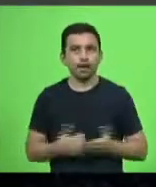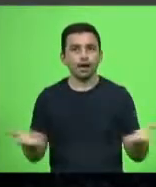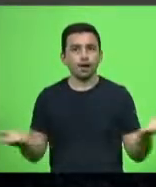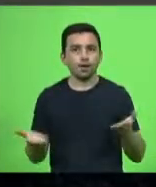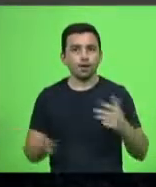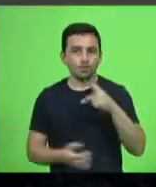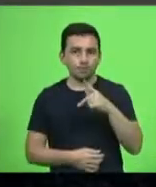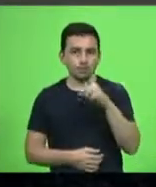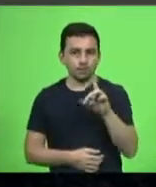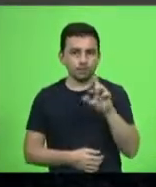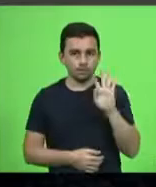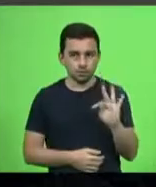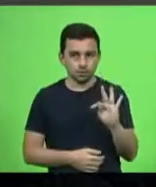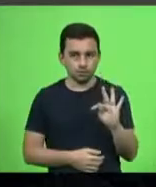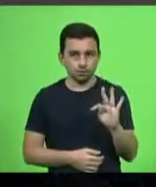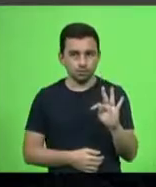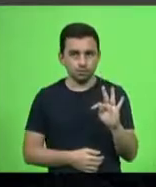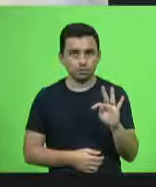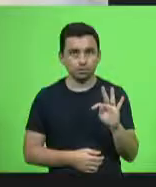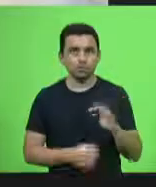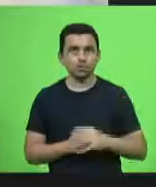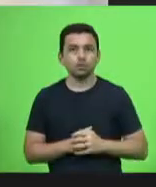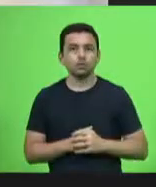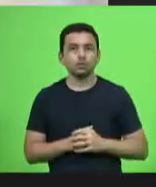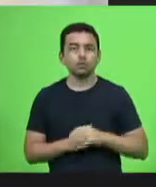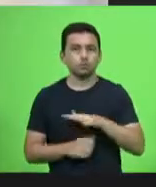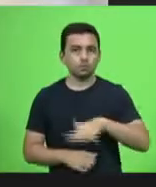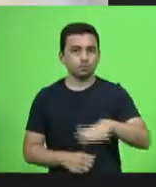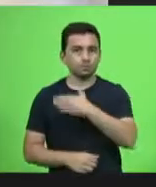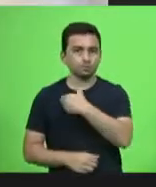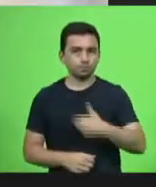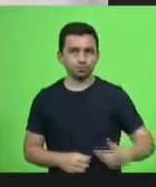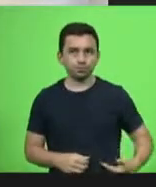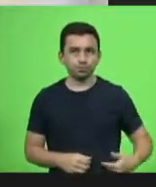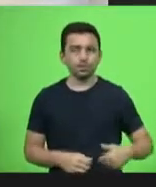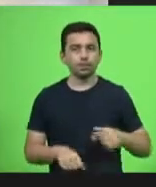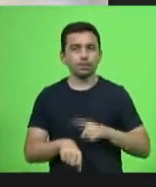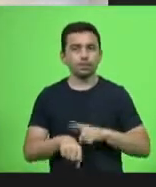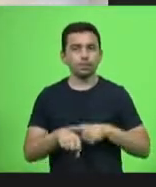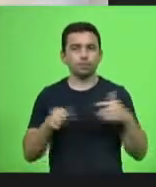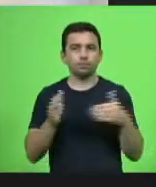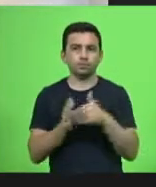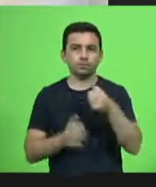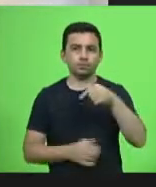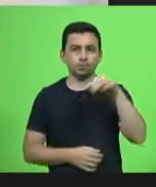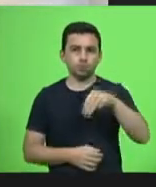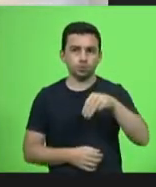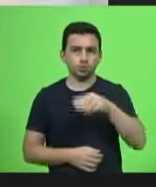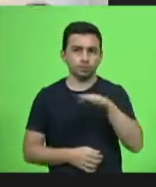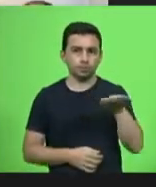PDT, PSDB e Republicanos, pelo tempo de até 7 minutos e meio.